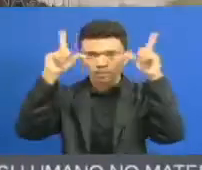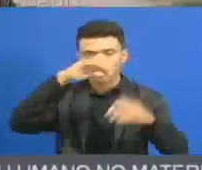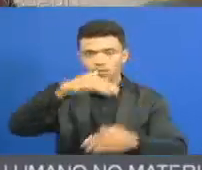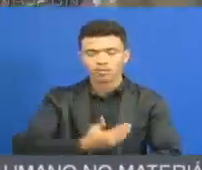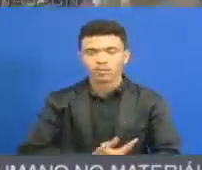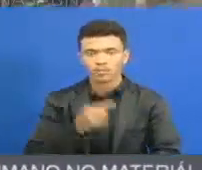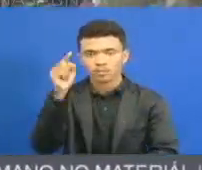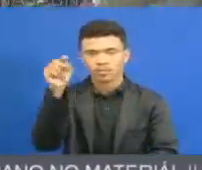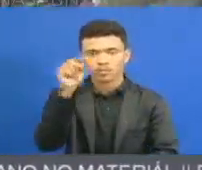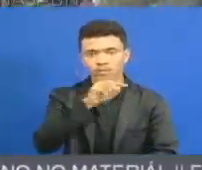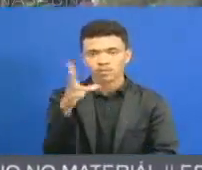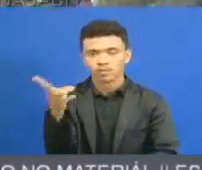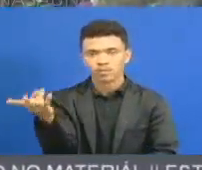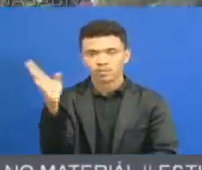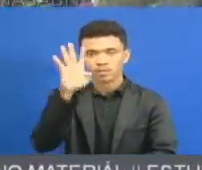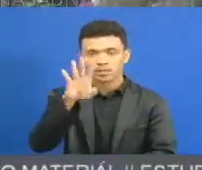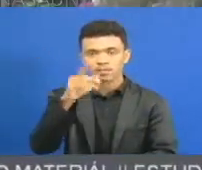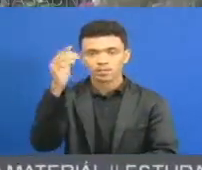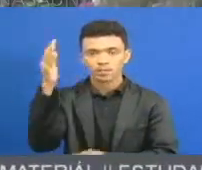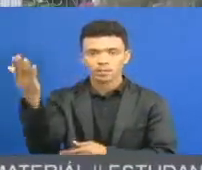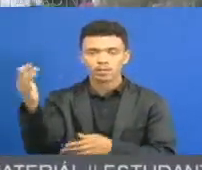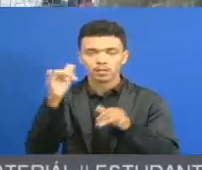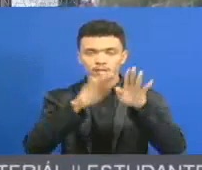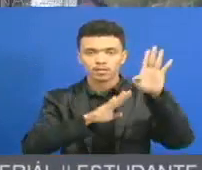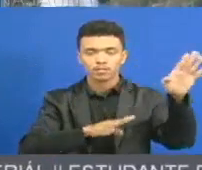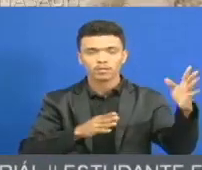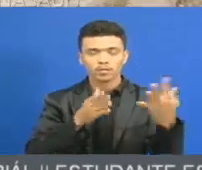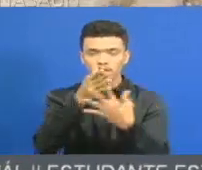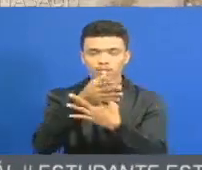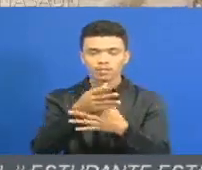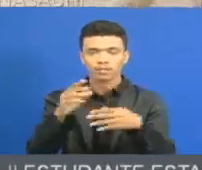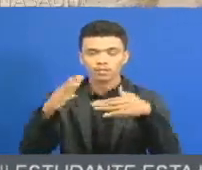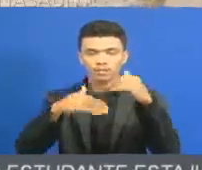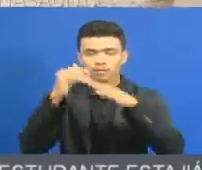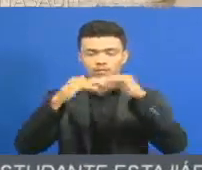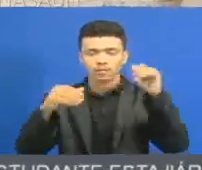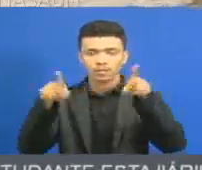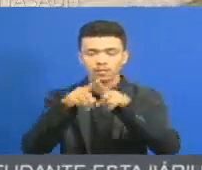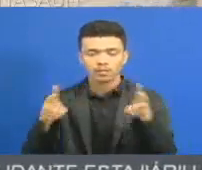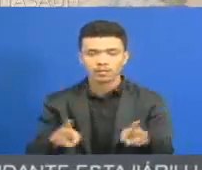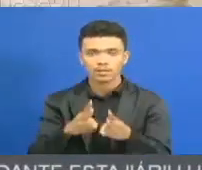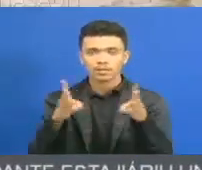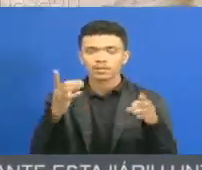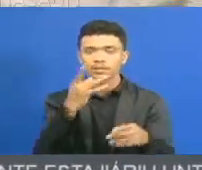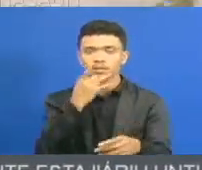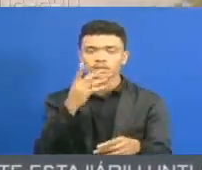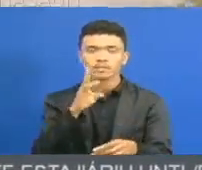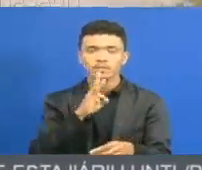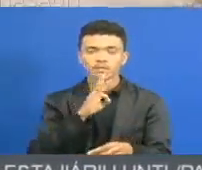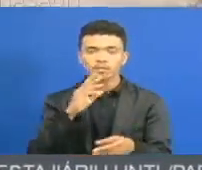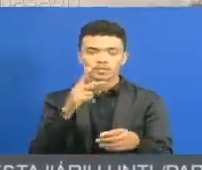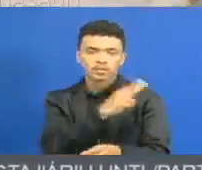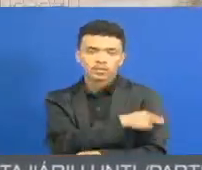rasenhat, nebe Hela e a área rural, tamba acesso ba infraestrutura hanesan, estrada, eletricidade, bemos,